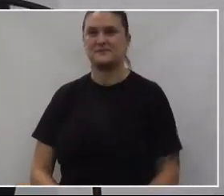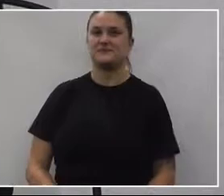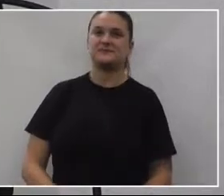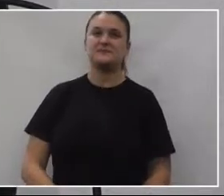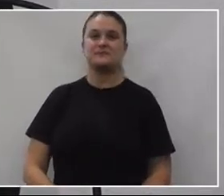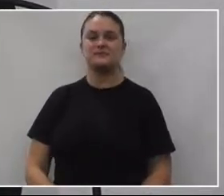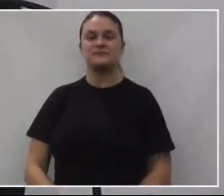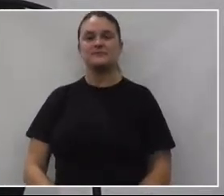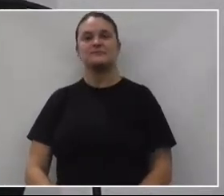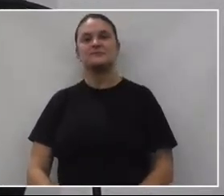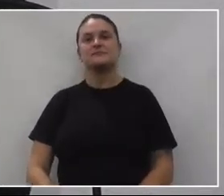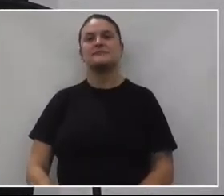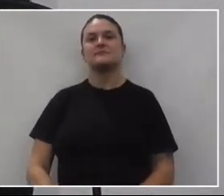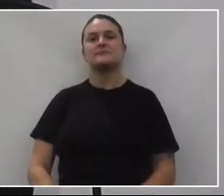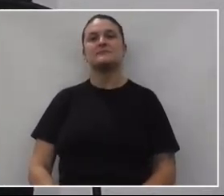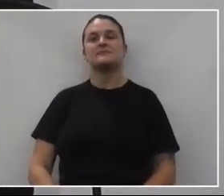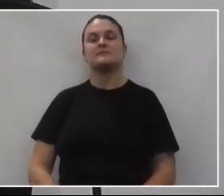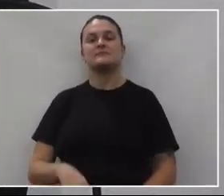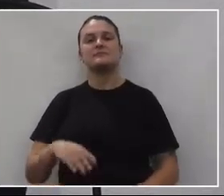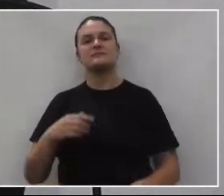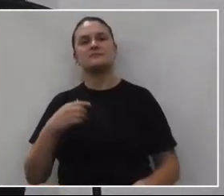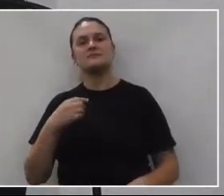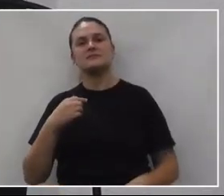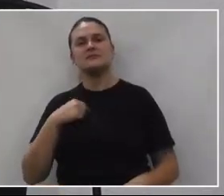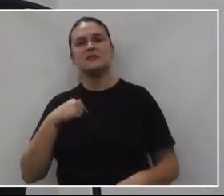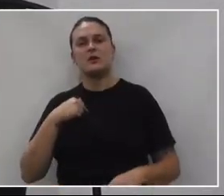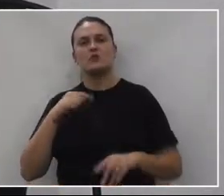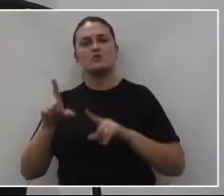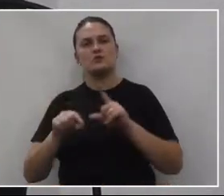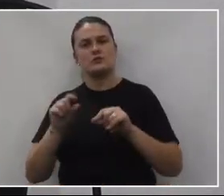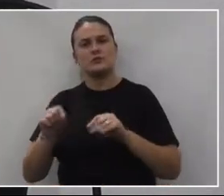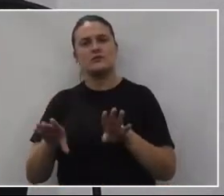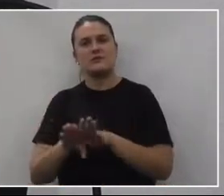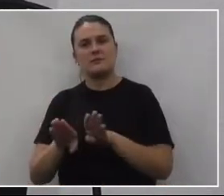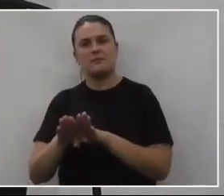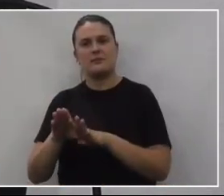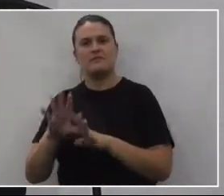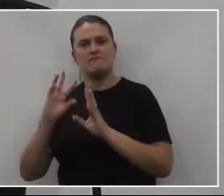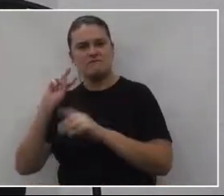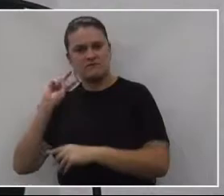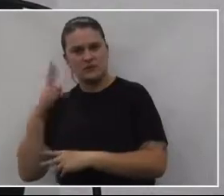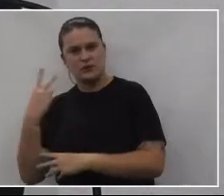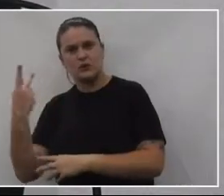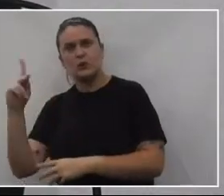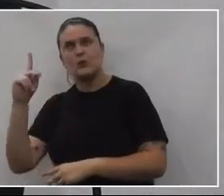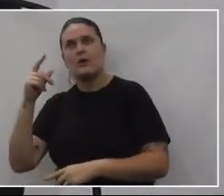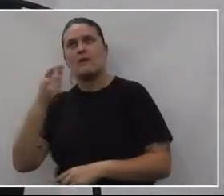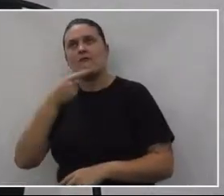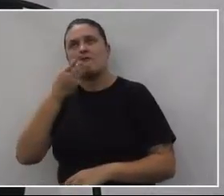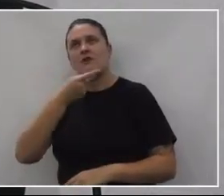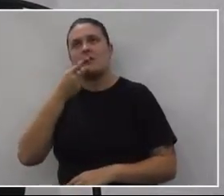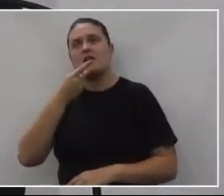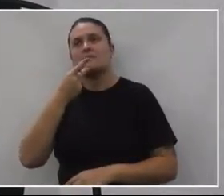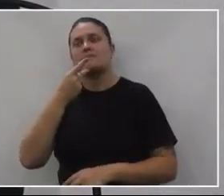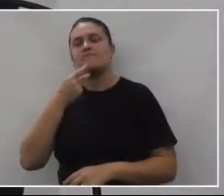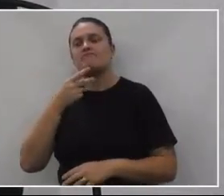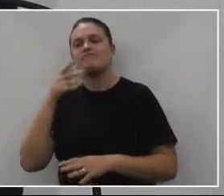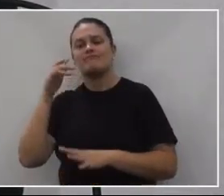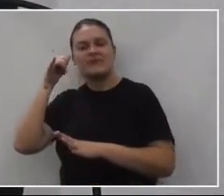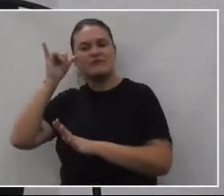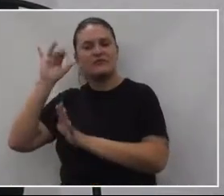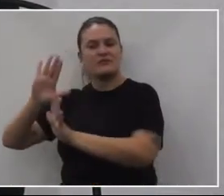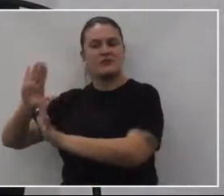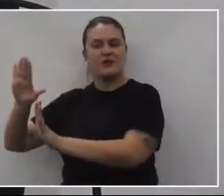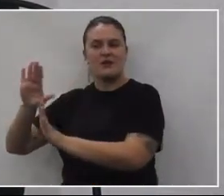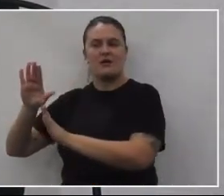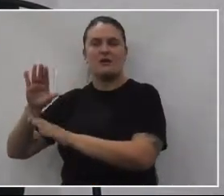plantão. E eu fiz uma escolha também, vereador, na tua observação me recorda aqui, de evitar ao máximo esses